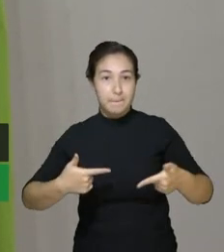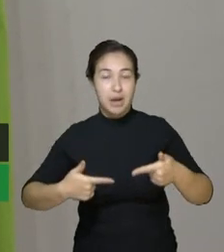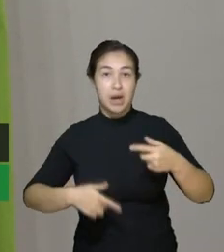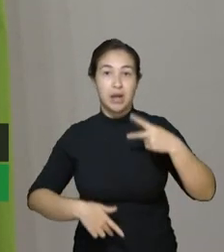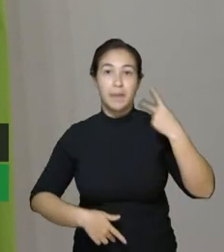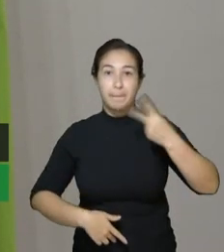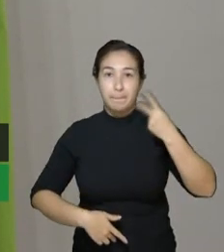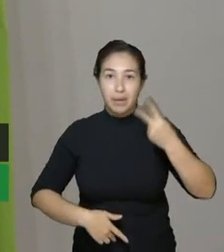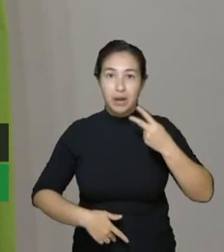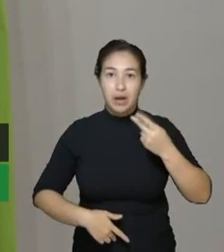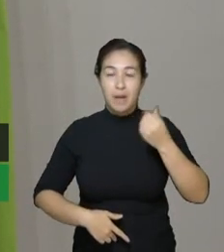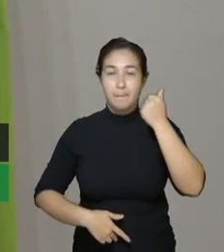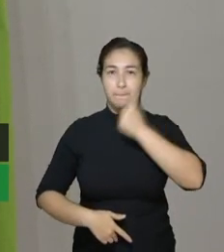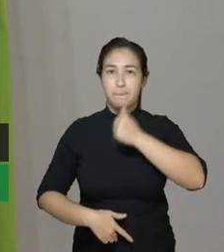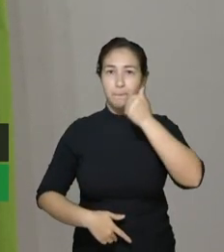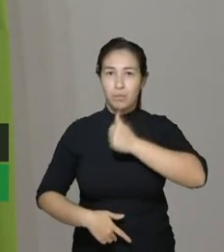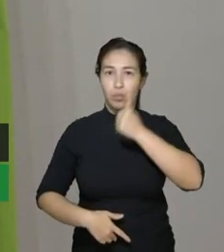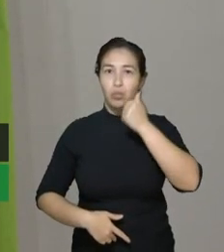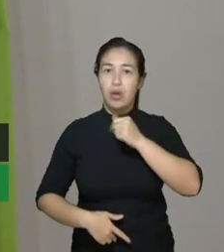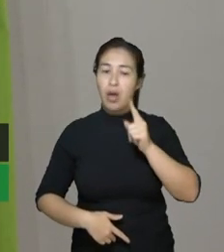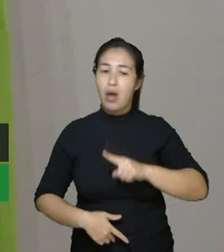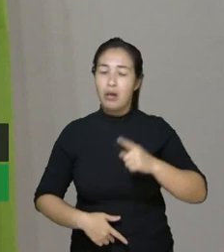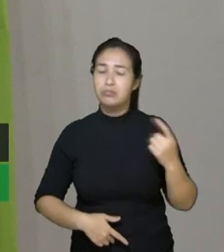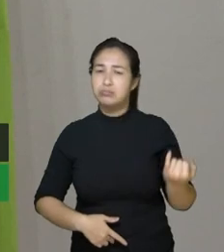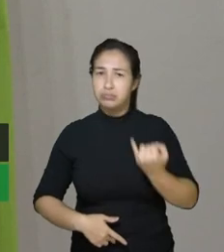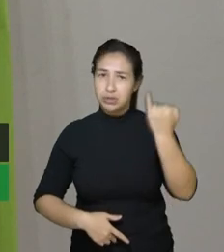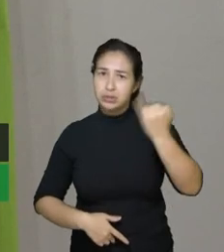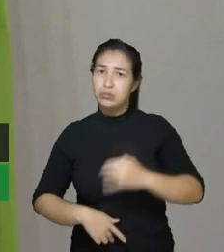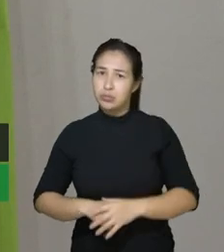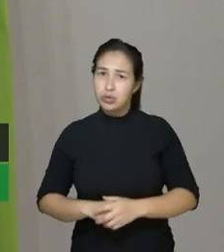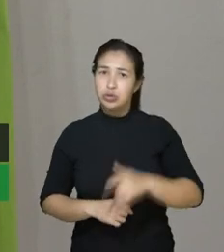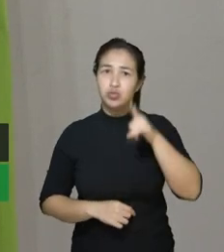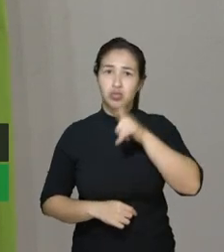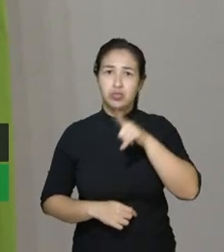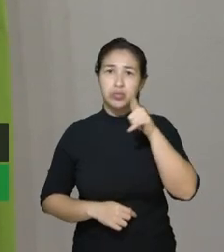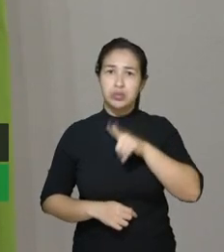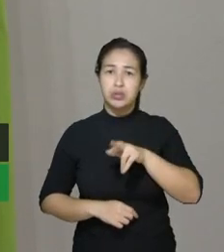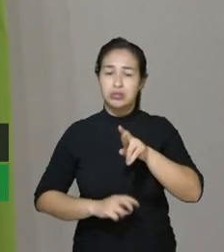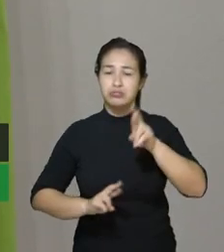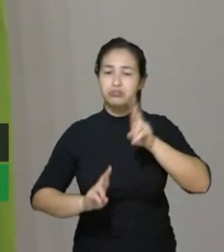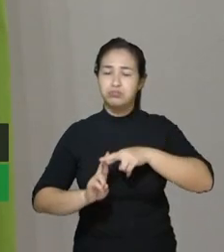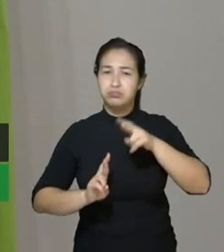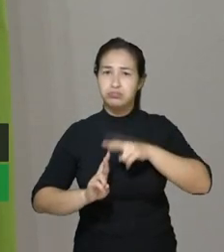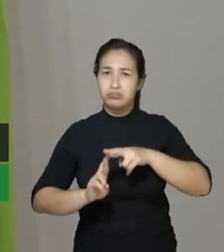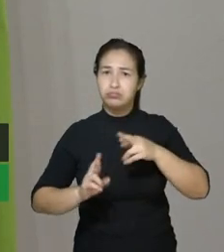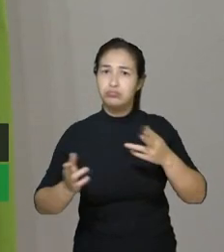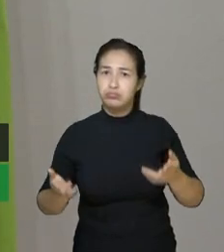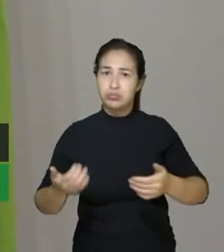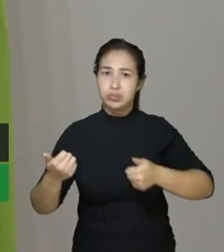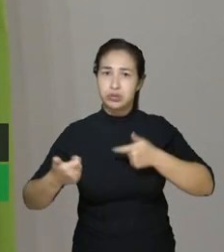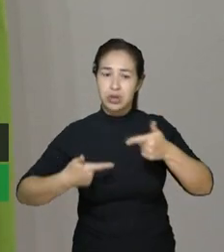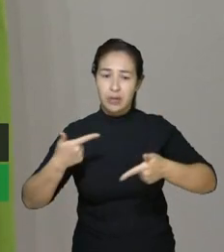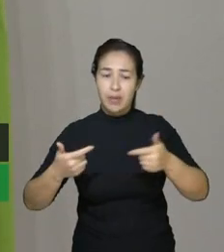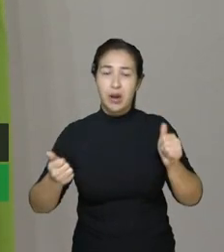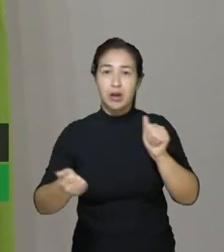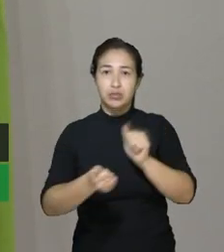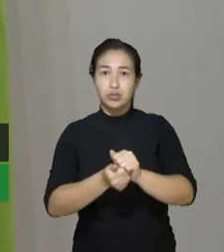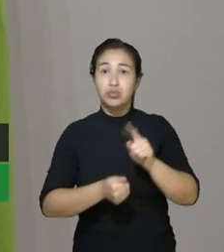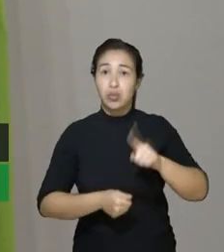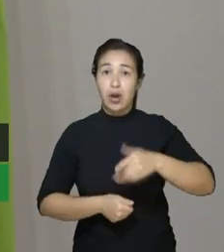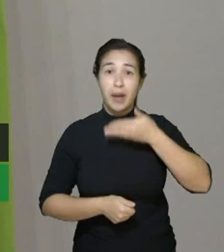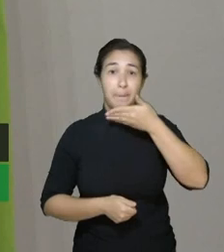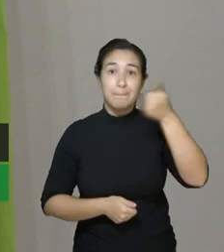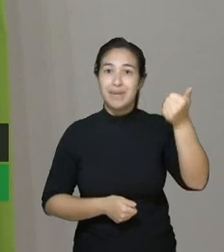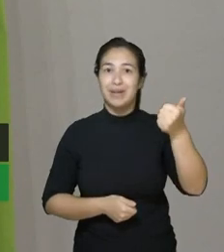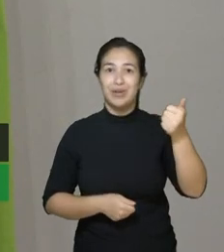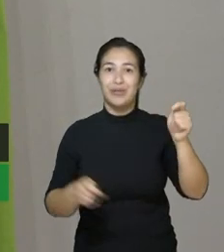parlamentares, enquanto mulheres, também foi muito importante, foi muito representativo. Trabalhar em conjunto sempre é a melhor solução.